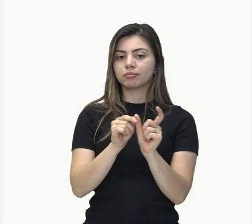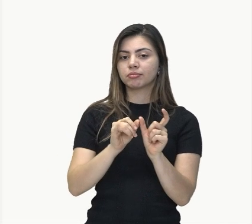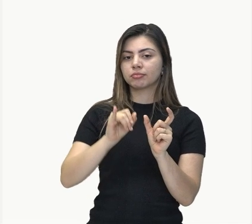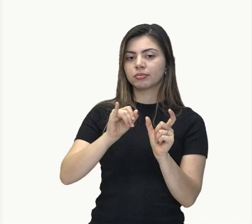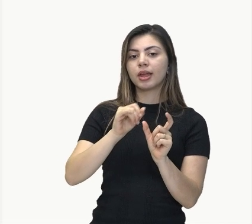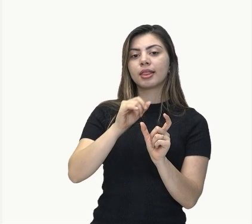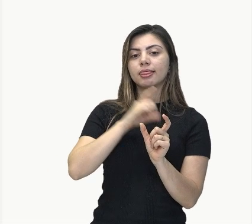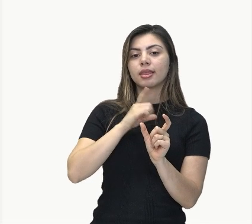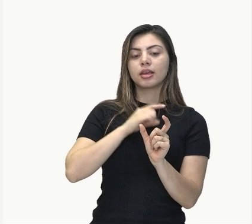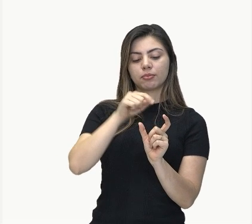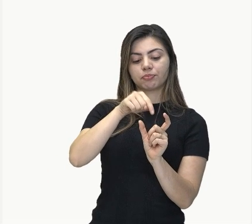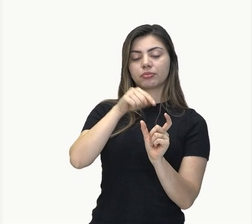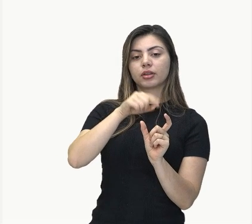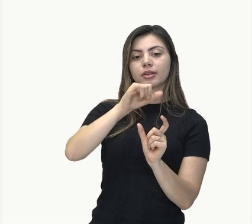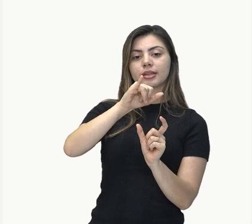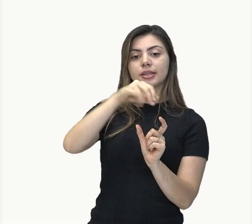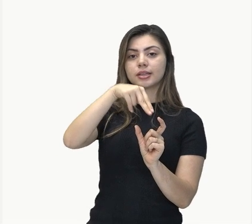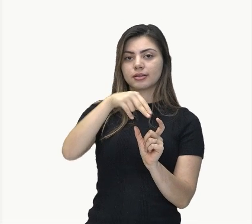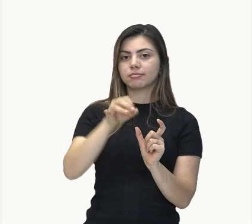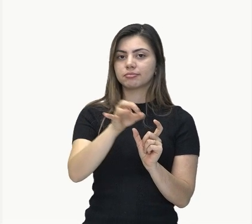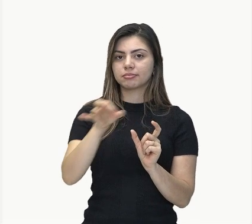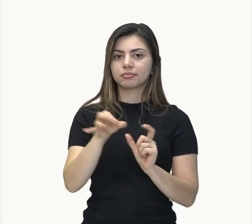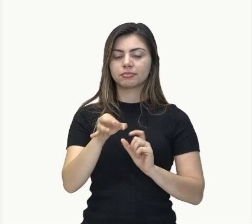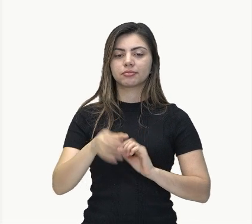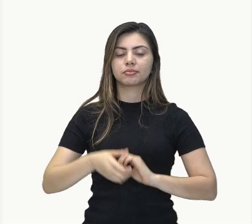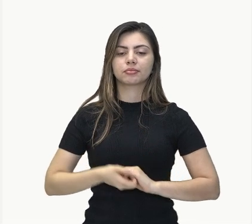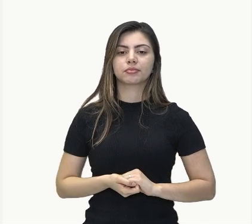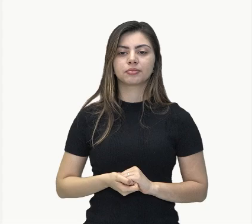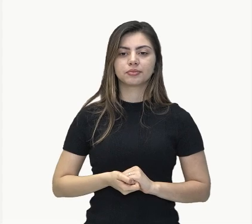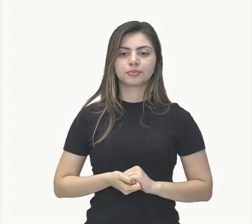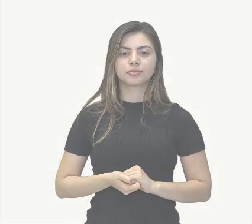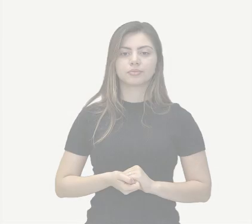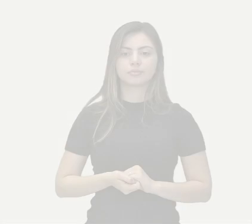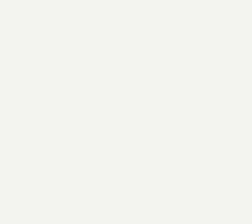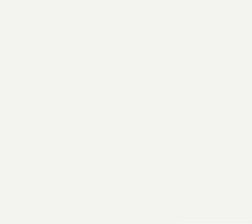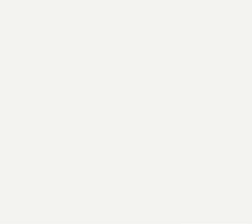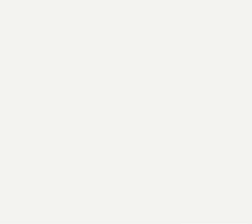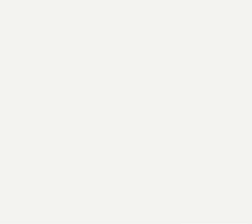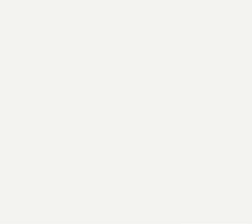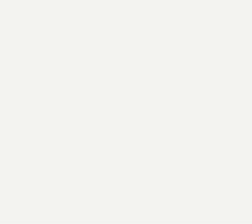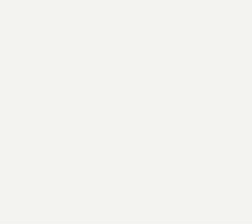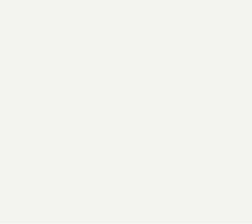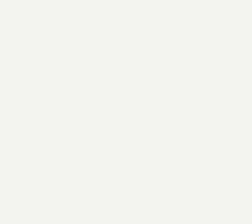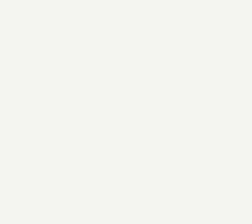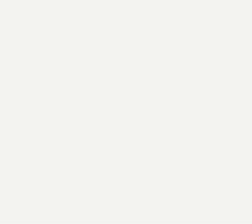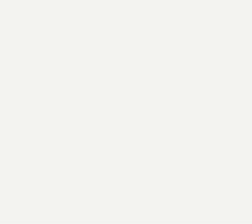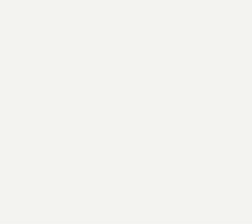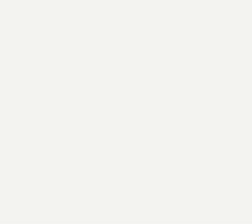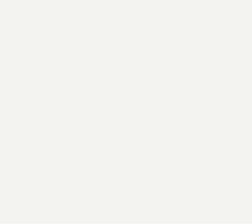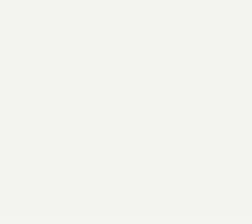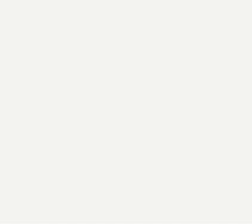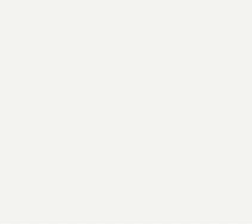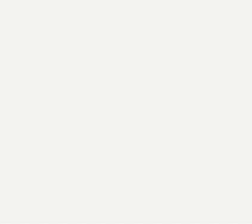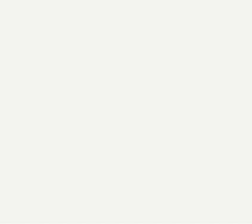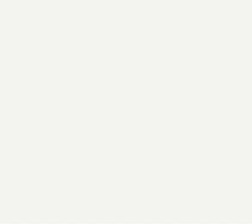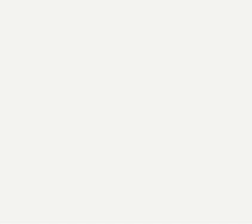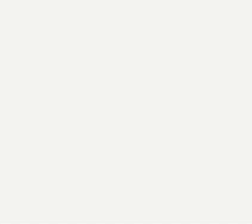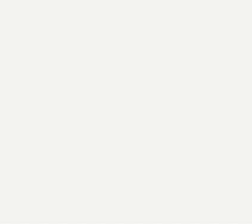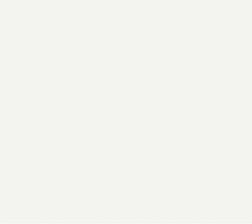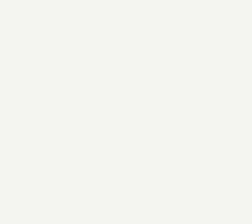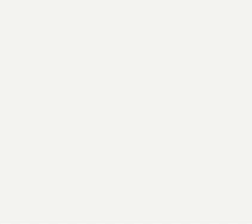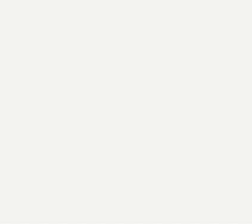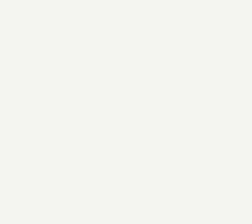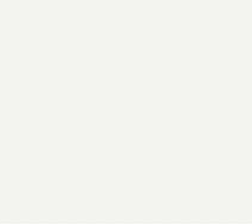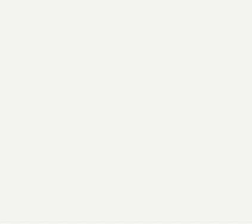ó. Não é o en, nem é o an. Né? O an é para ligação simples, o en dupla e o